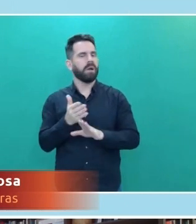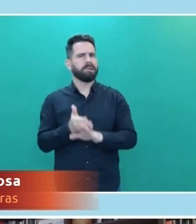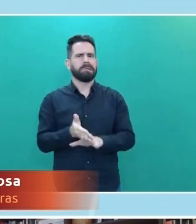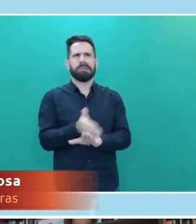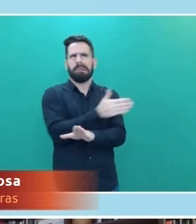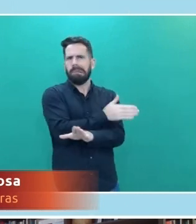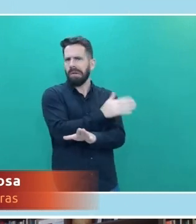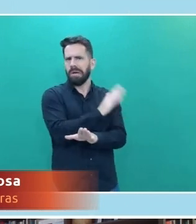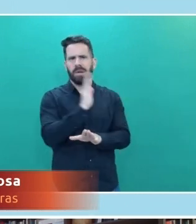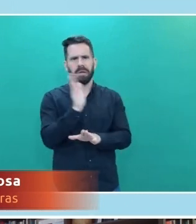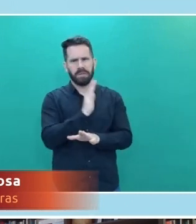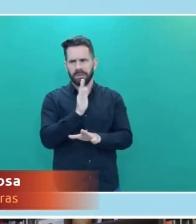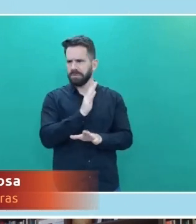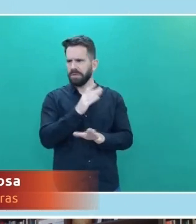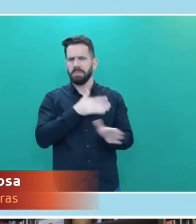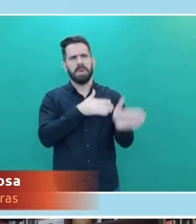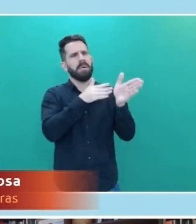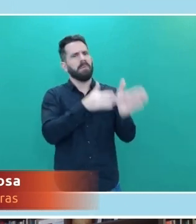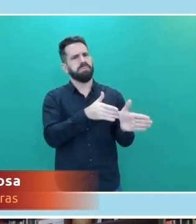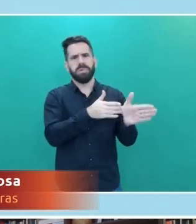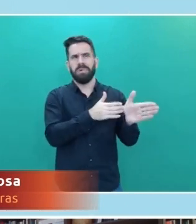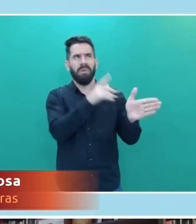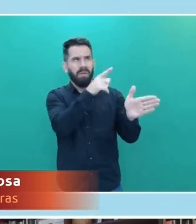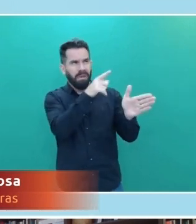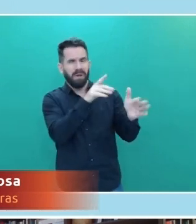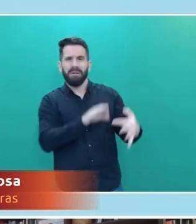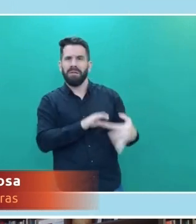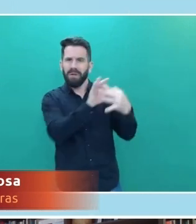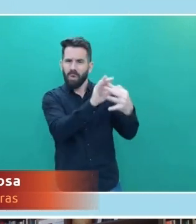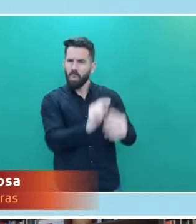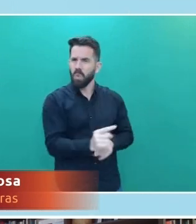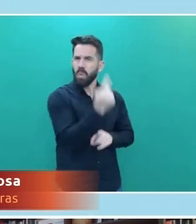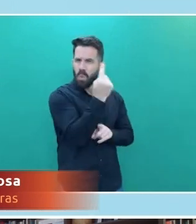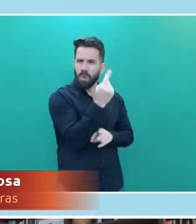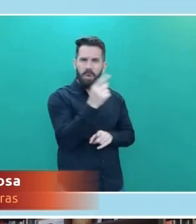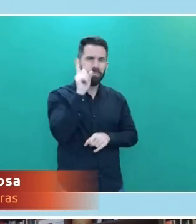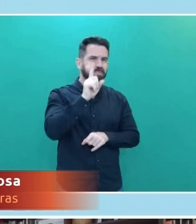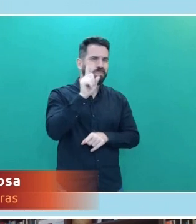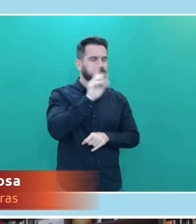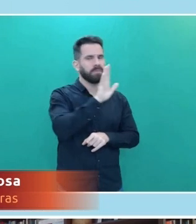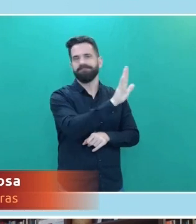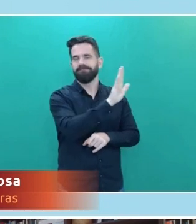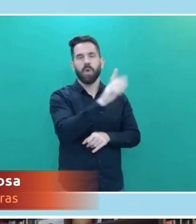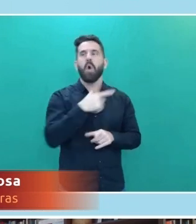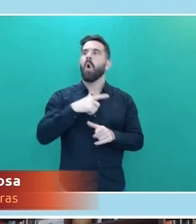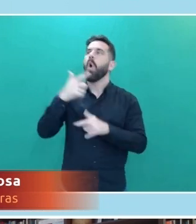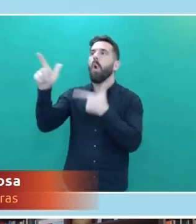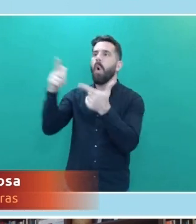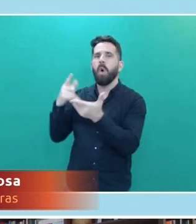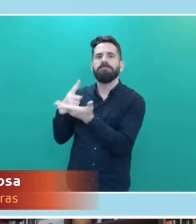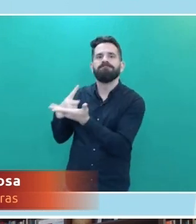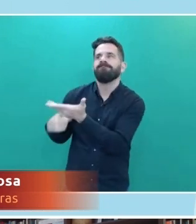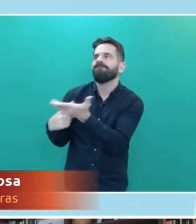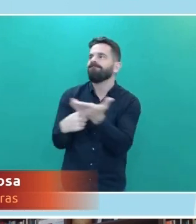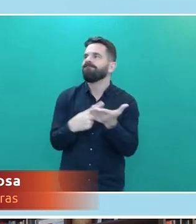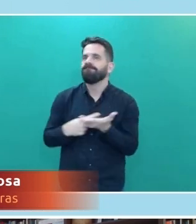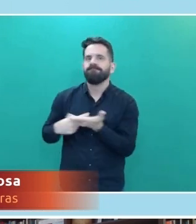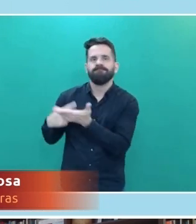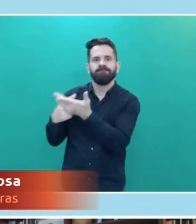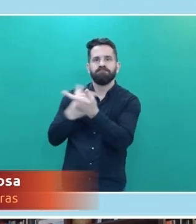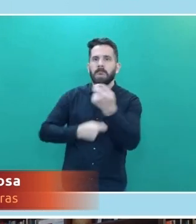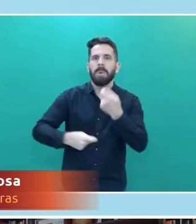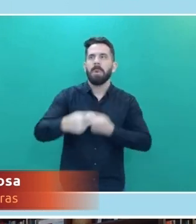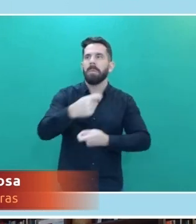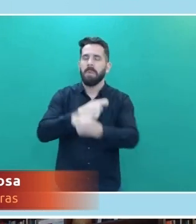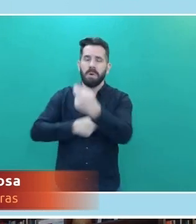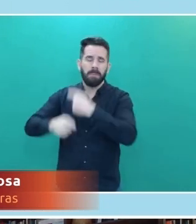alinhamento mais firme, automático com os Estados Unidos e passa a barganhar muito mais com outras opções, que a principal, sem dúvida, é